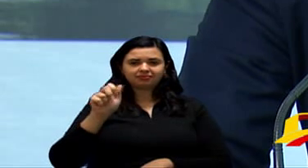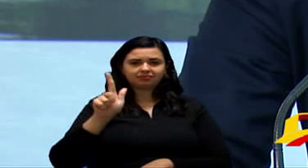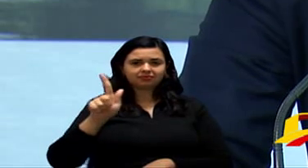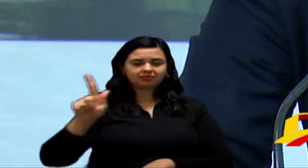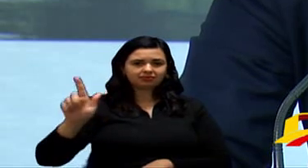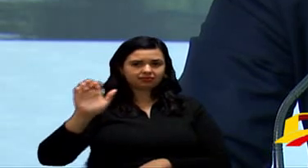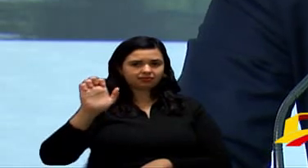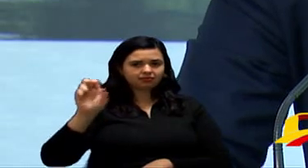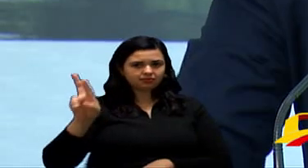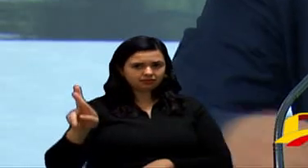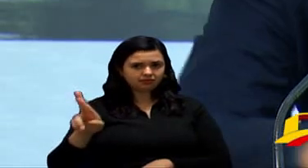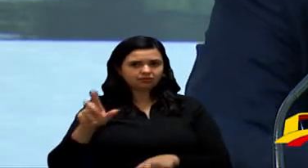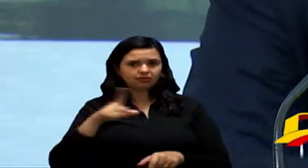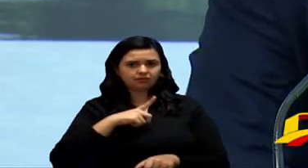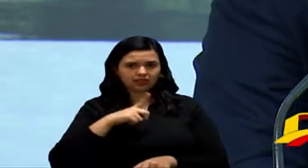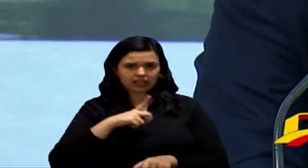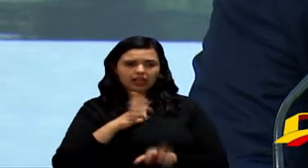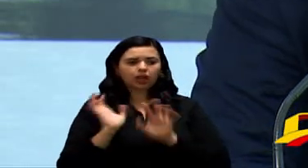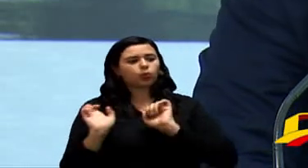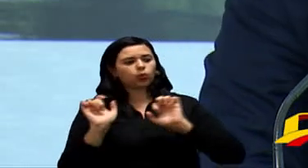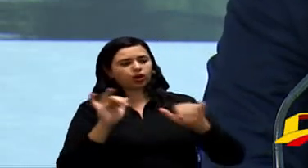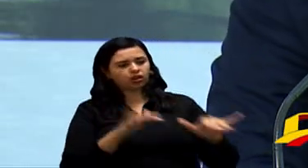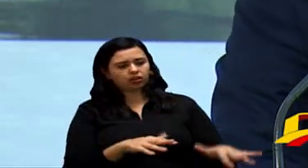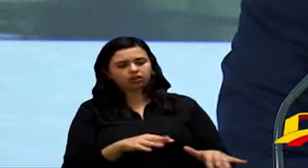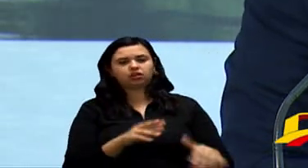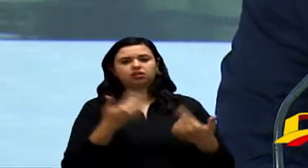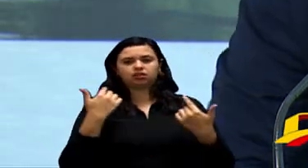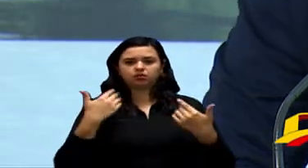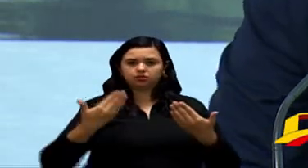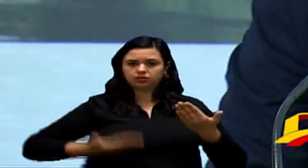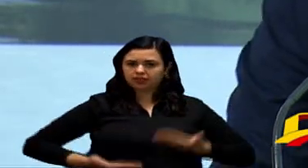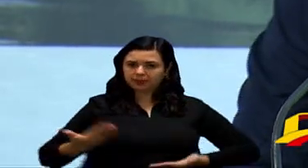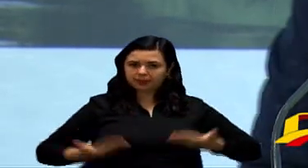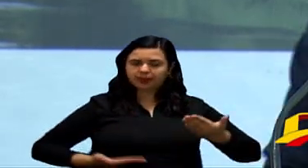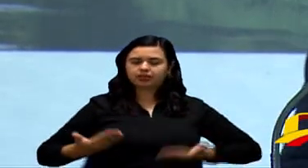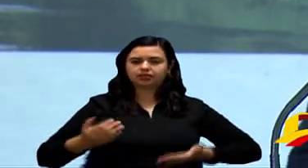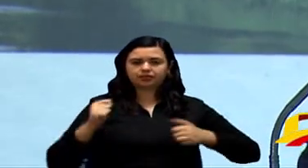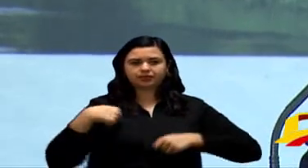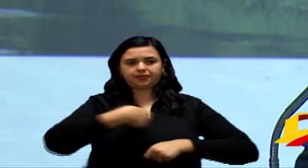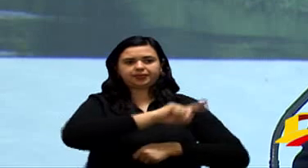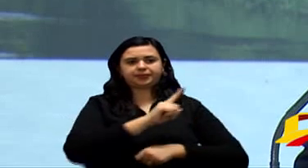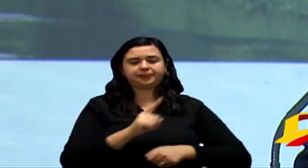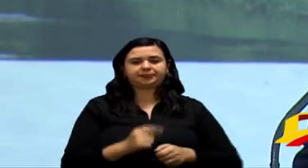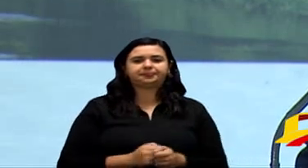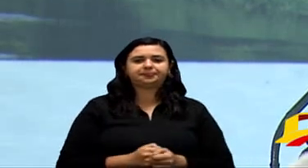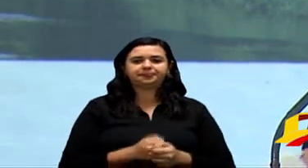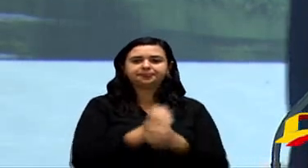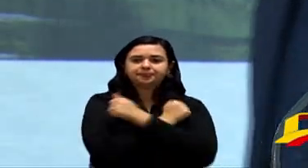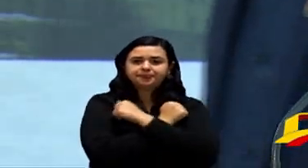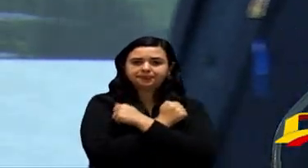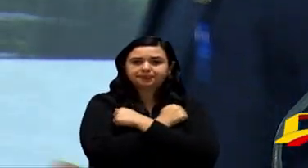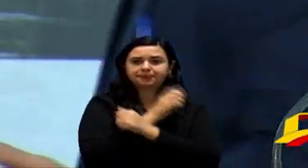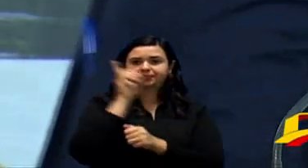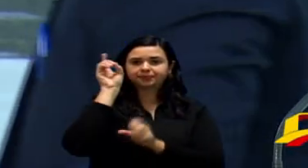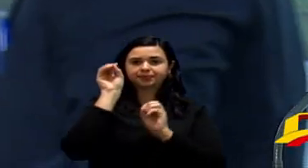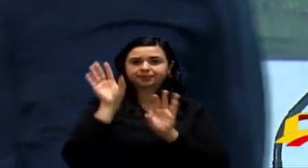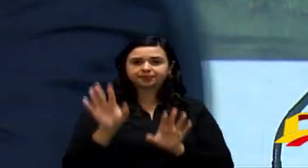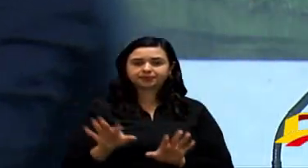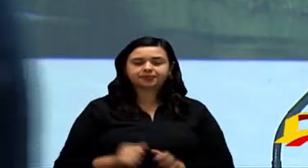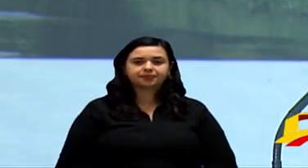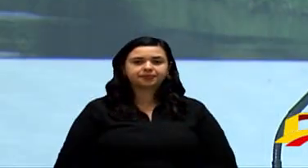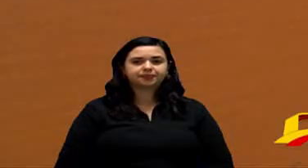emprego tem esse mês ainda para todos vocês que estão aqui até agora pode procurar uma tirando o emprego forte abraço fica com Deus